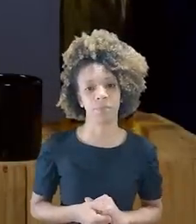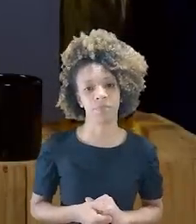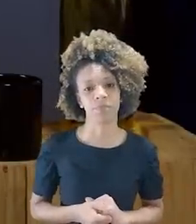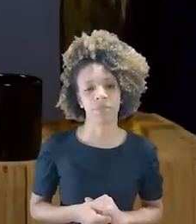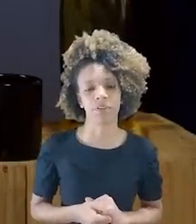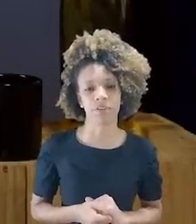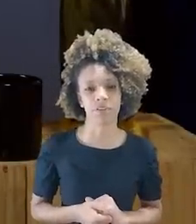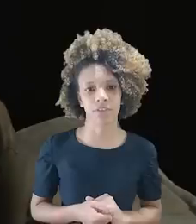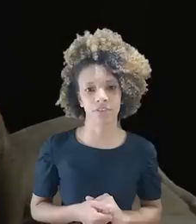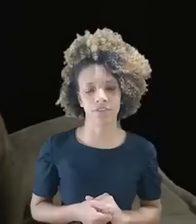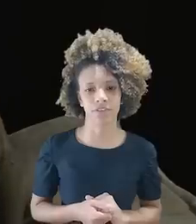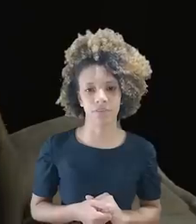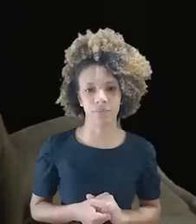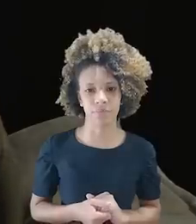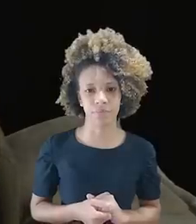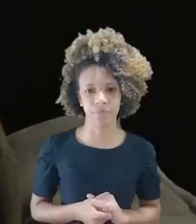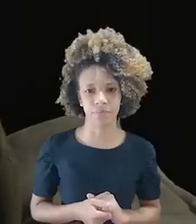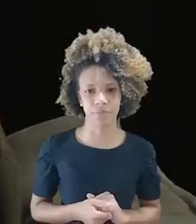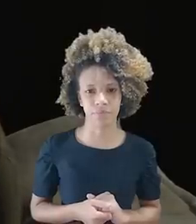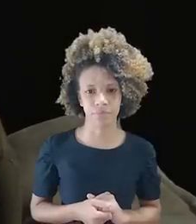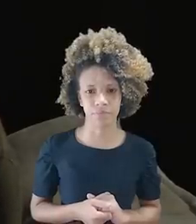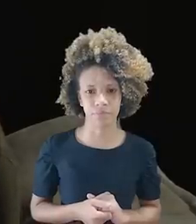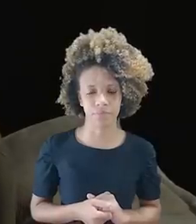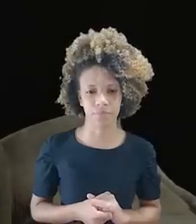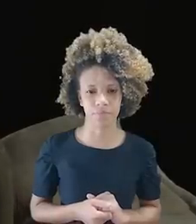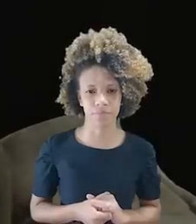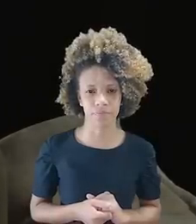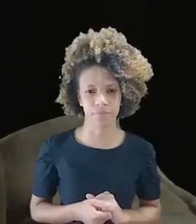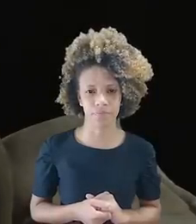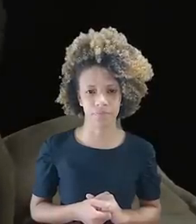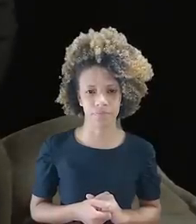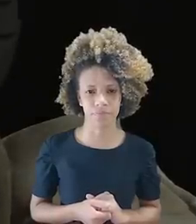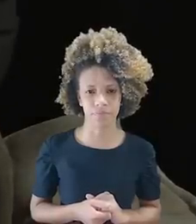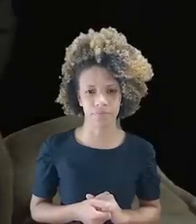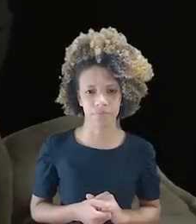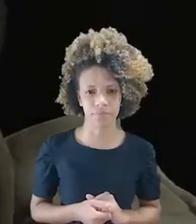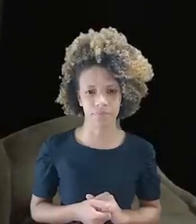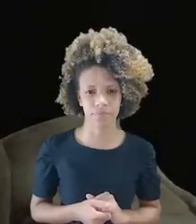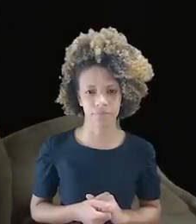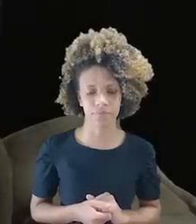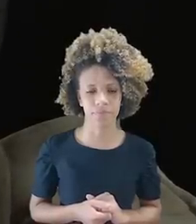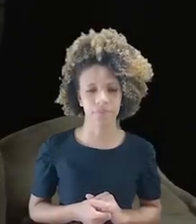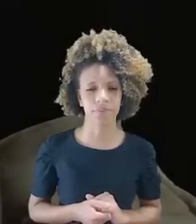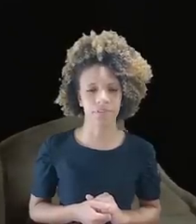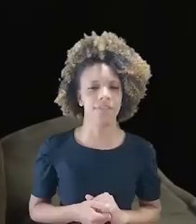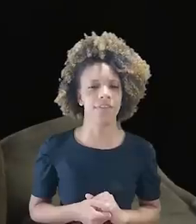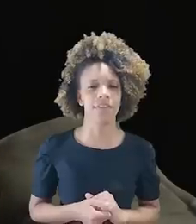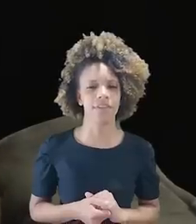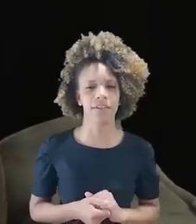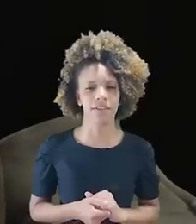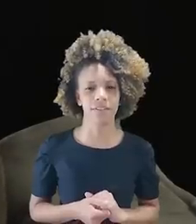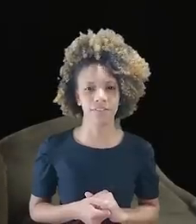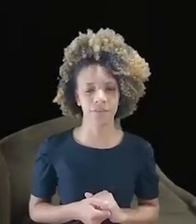que a solução eu tava at a solução ela não é simples a solução ela é óbvia porque se você observar os animais você vai se você